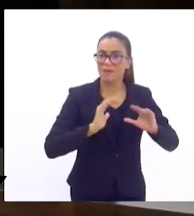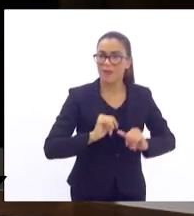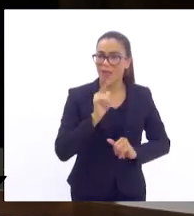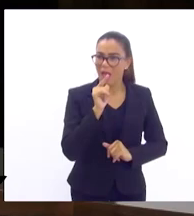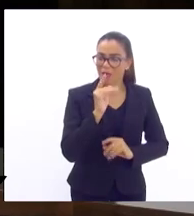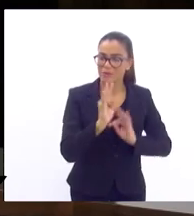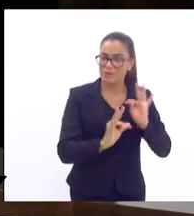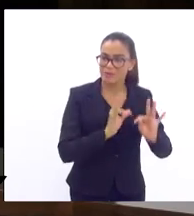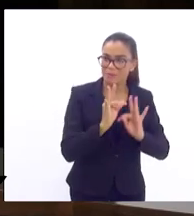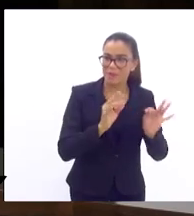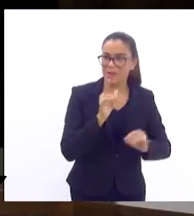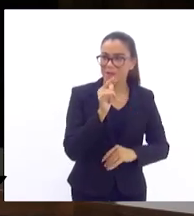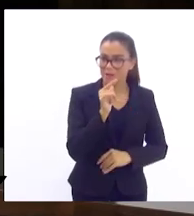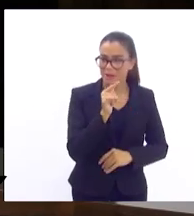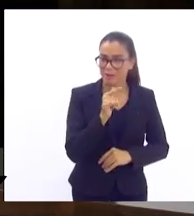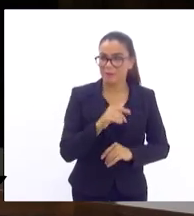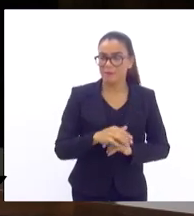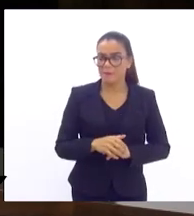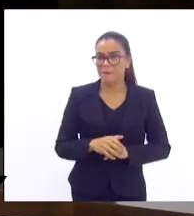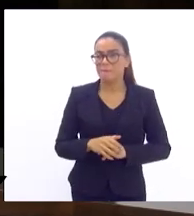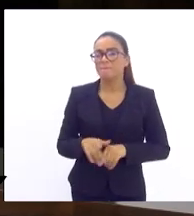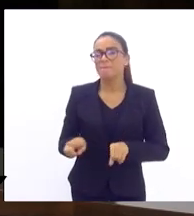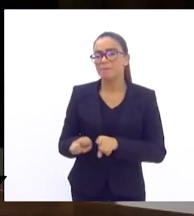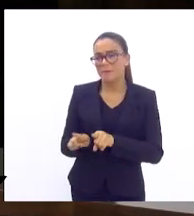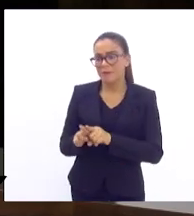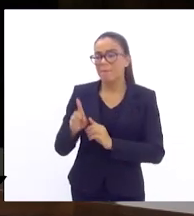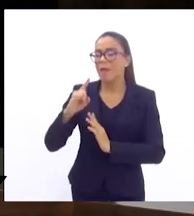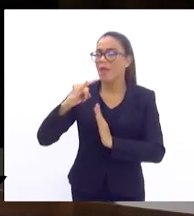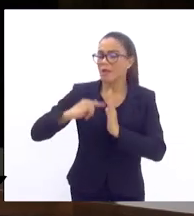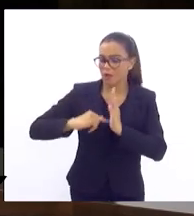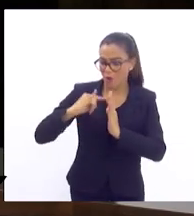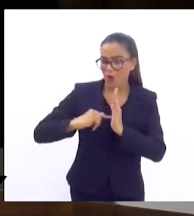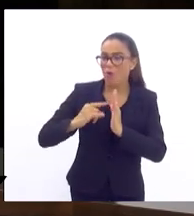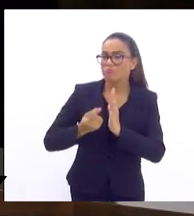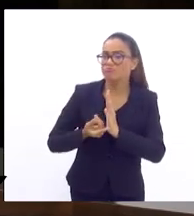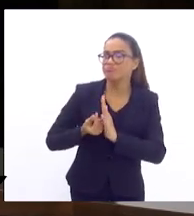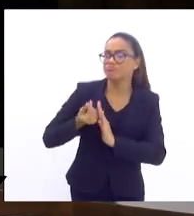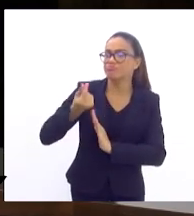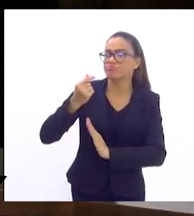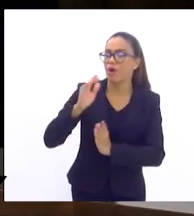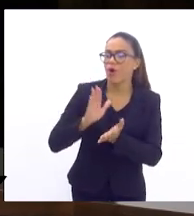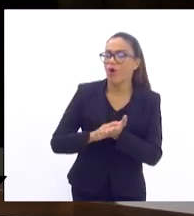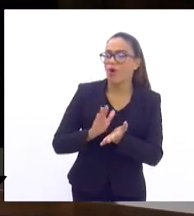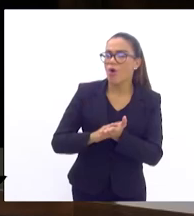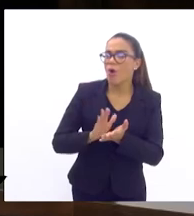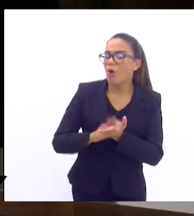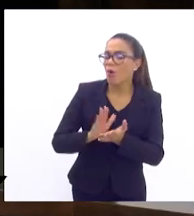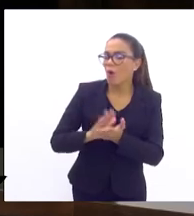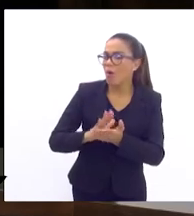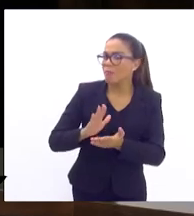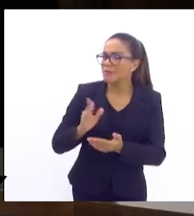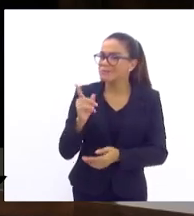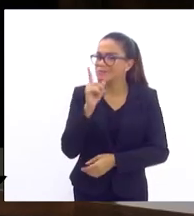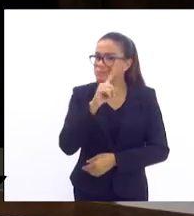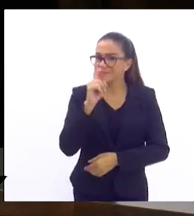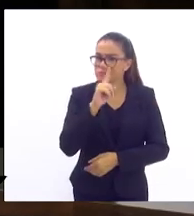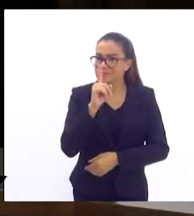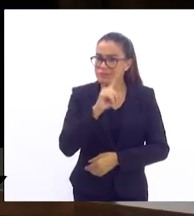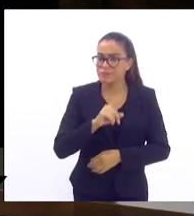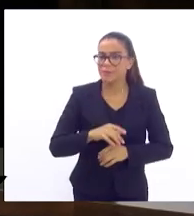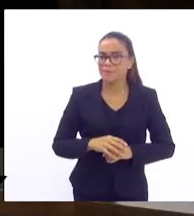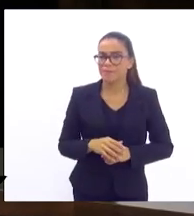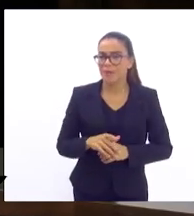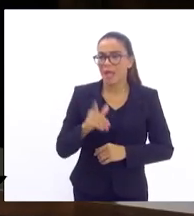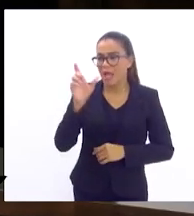consumidor, que nós temos algumas cobranças indevidas. O único lugar que acho que foi uma exceção aqui hoje foi o mencionado pela